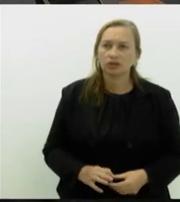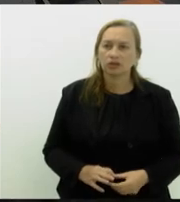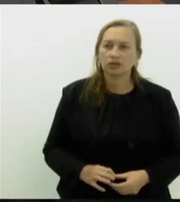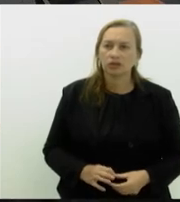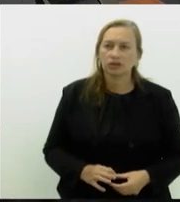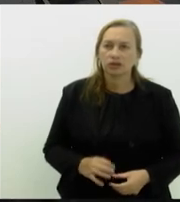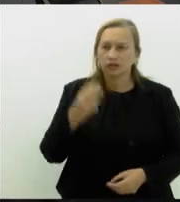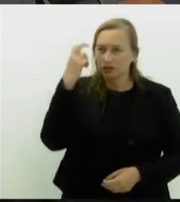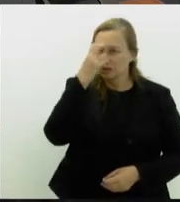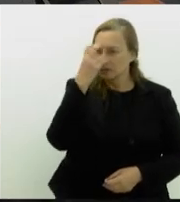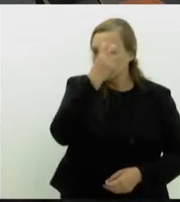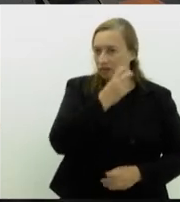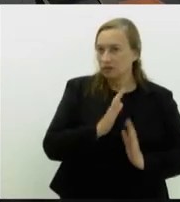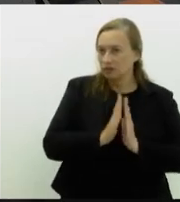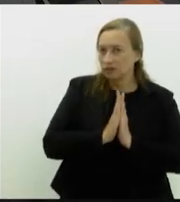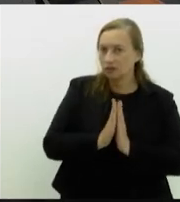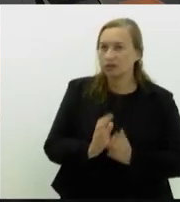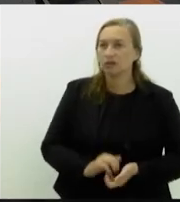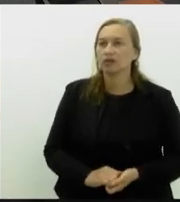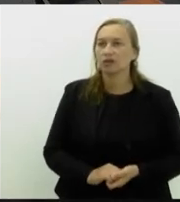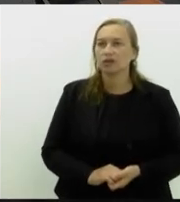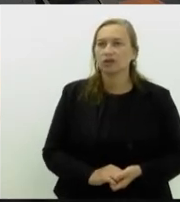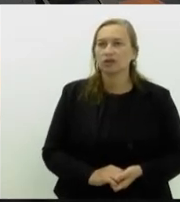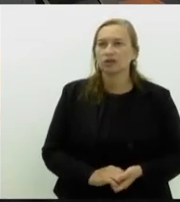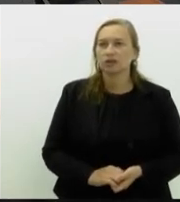Deputada Verônica Lima, por favor. Vai te ajudar.